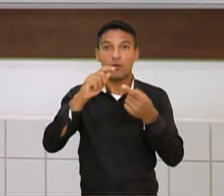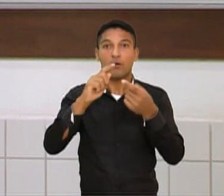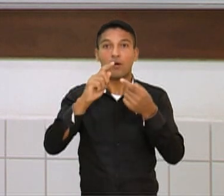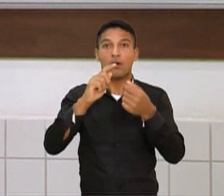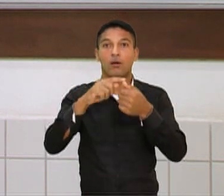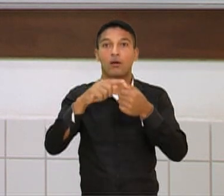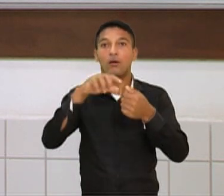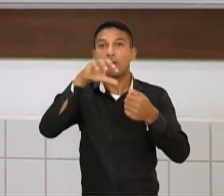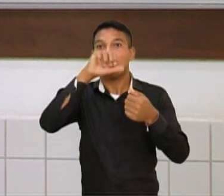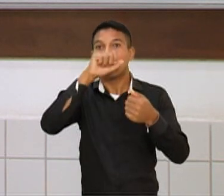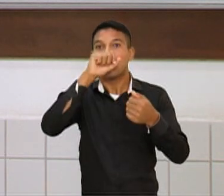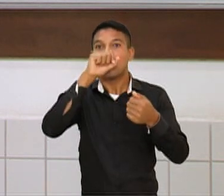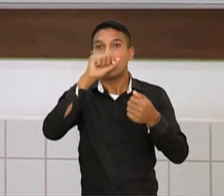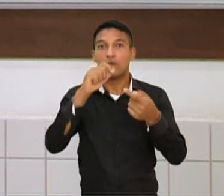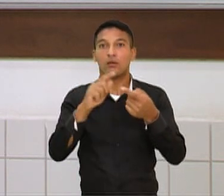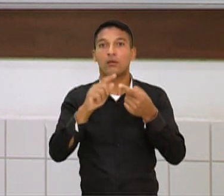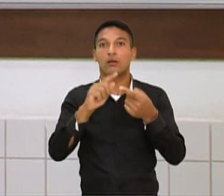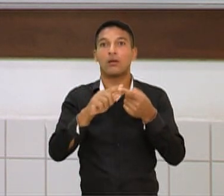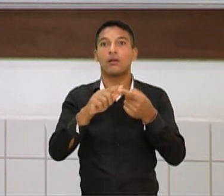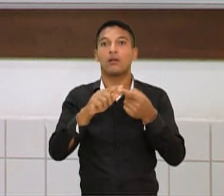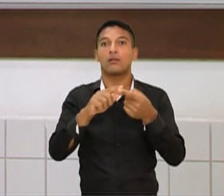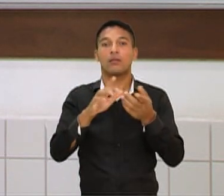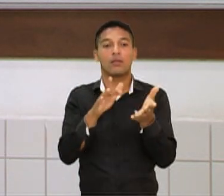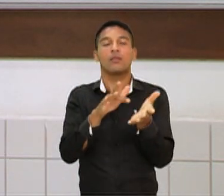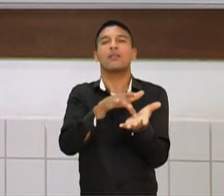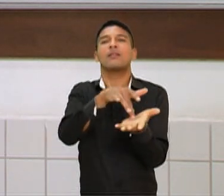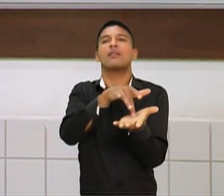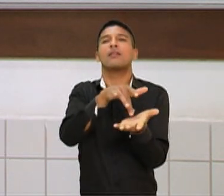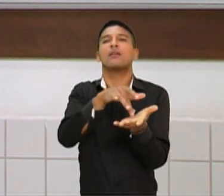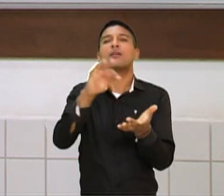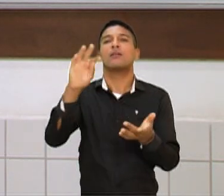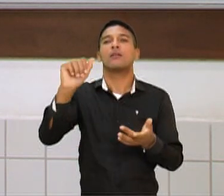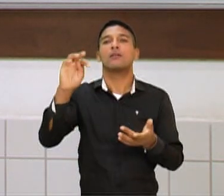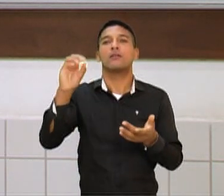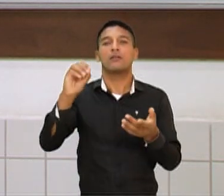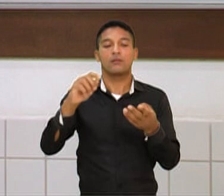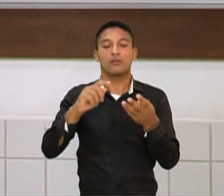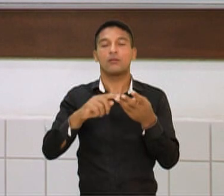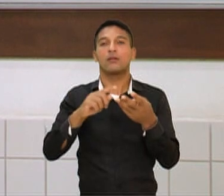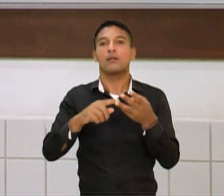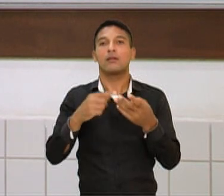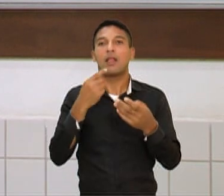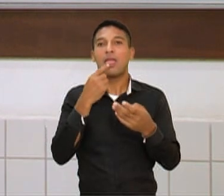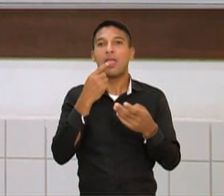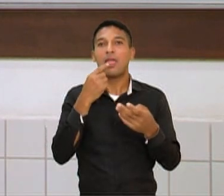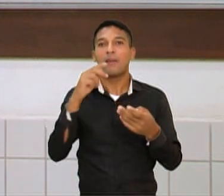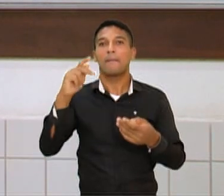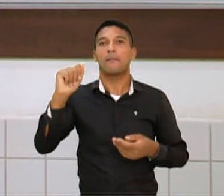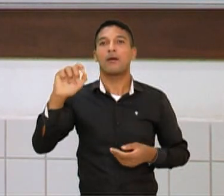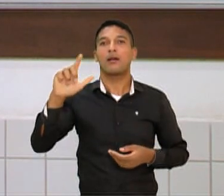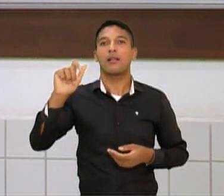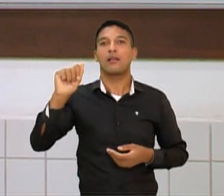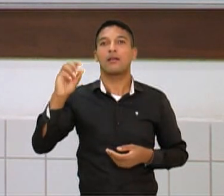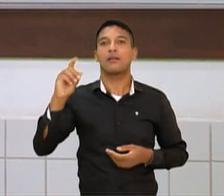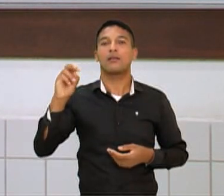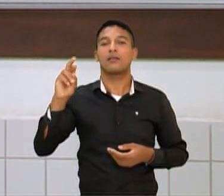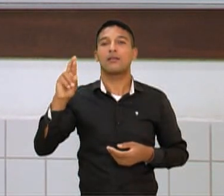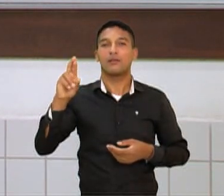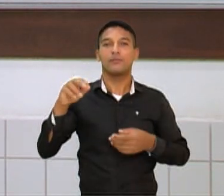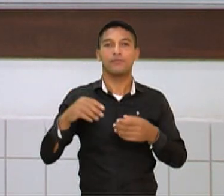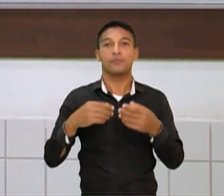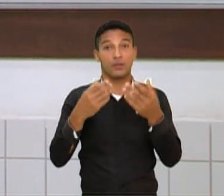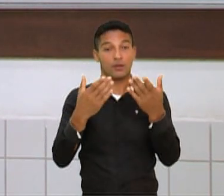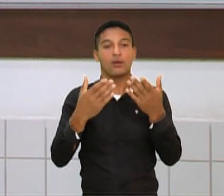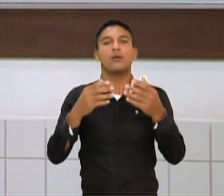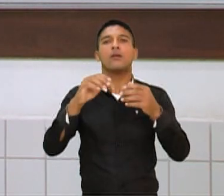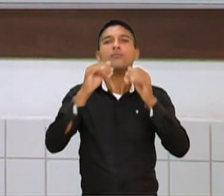tato, mas não esqueçam de uma coisa muito importante: realizem a atividade obrigatória no Classroom, tá? Realizando essa